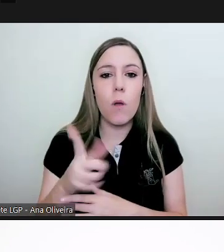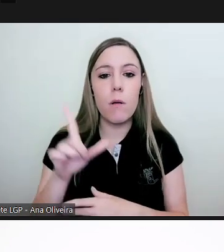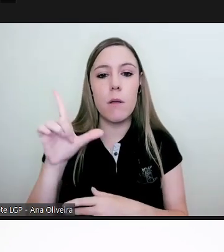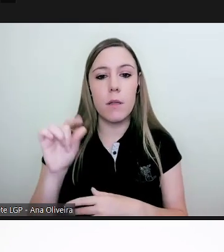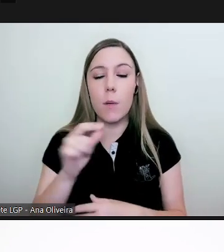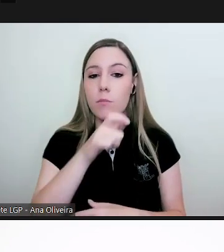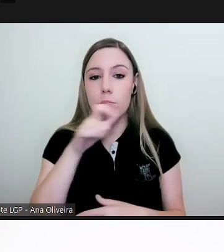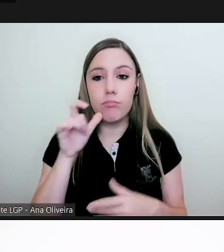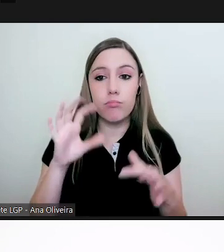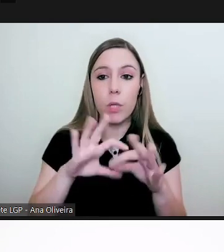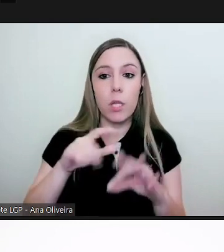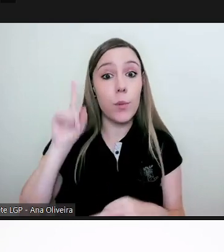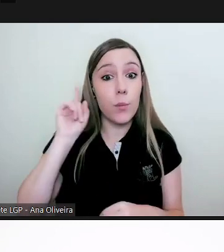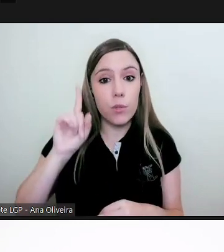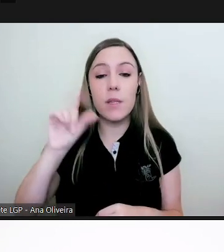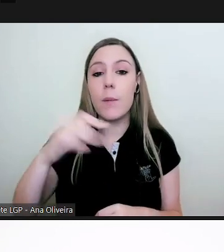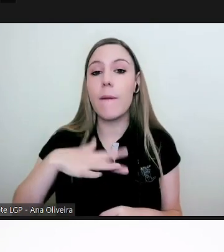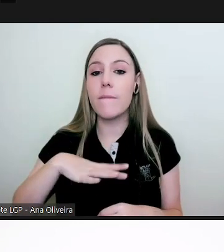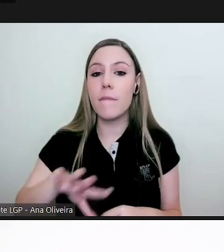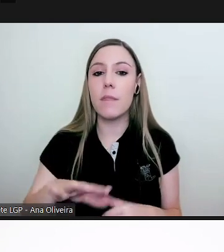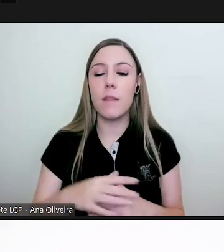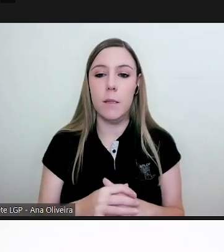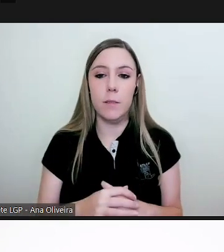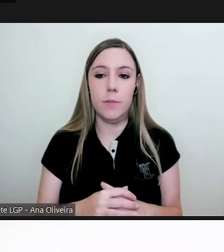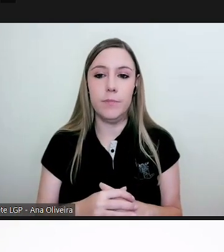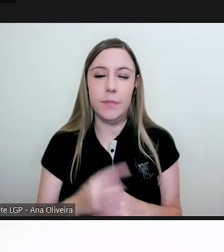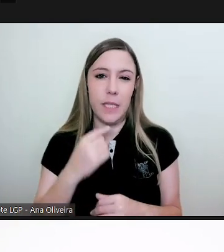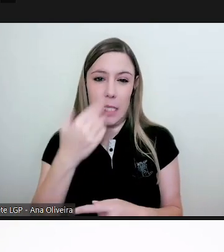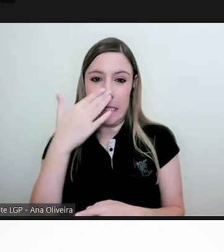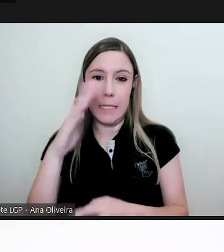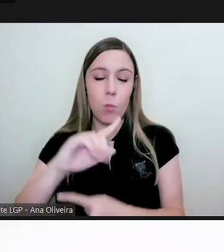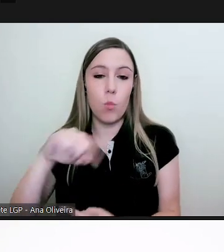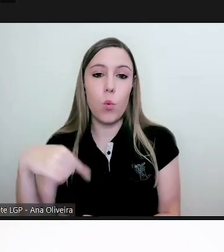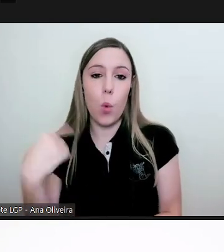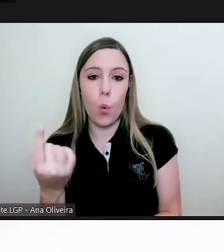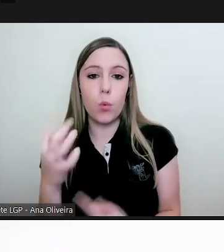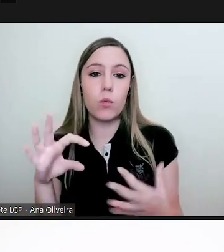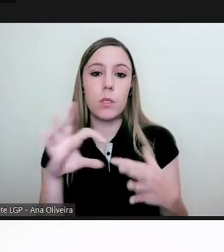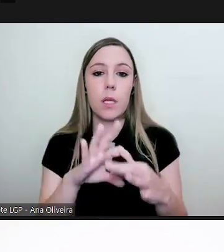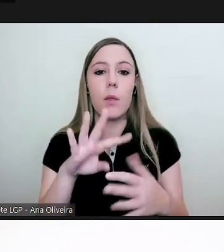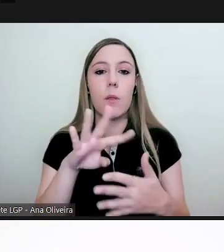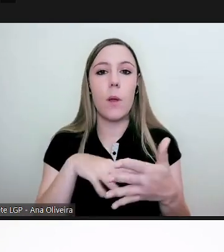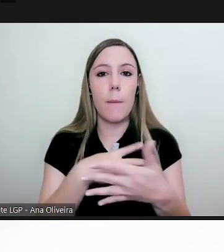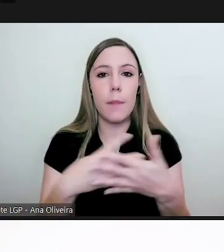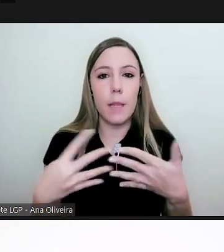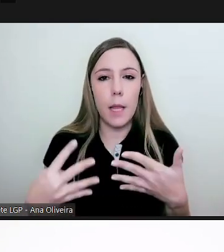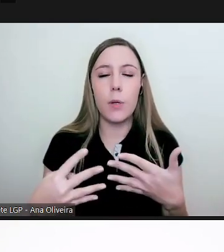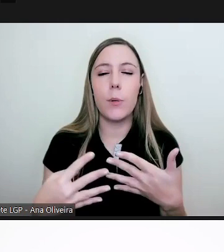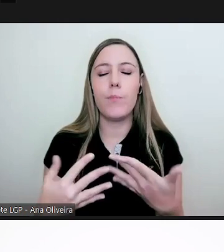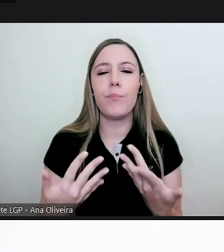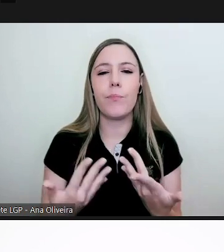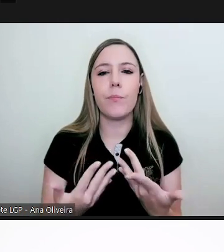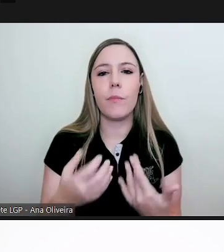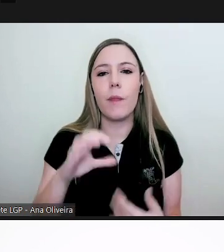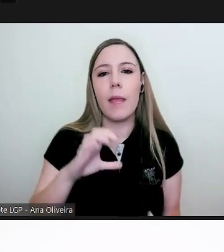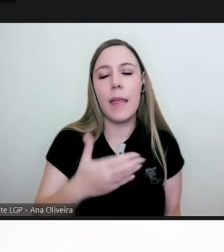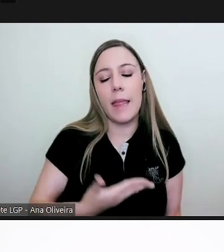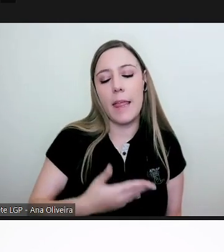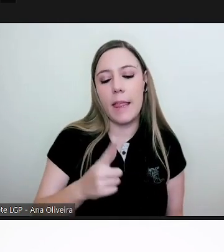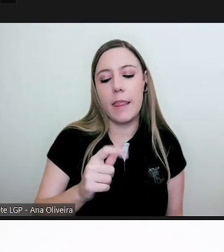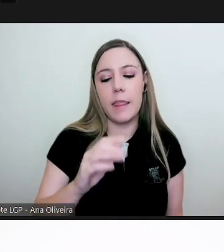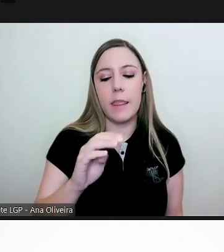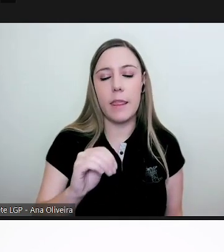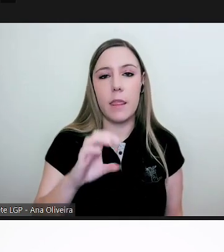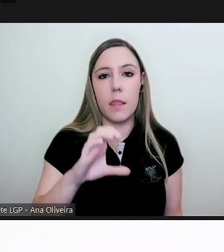isto é fundamental. Queria também dar um outro exemplo que tem a ver com o plano de descarbonização. Nós iniciámos em 2019 um plano